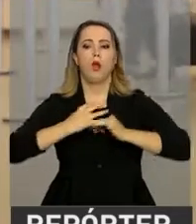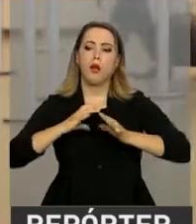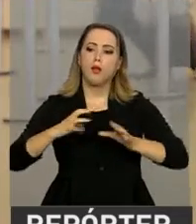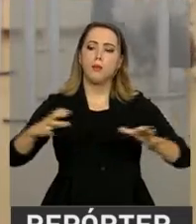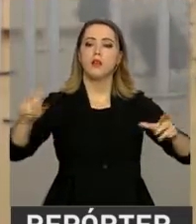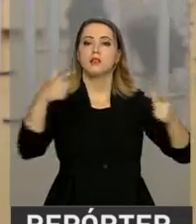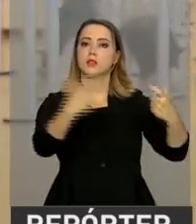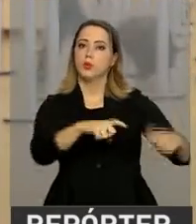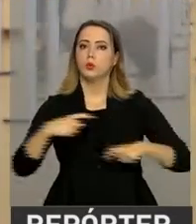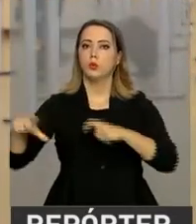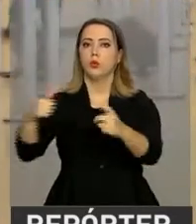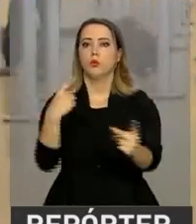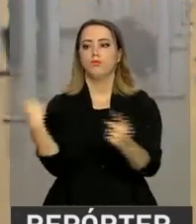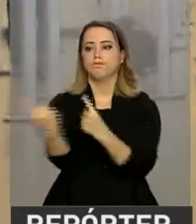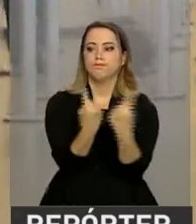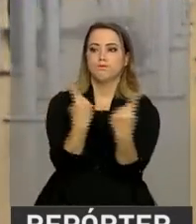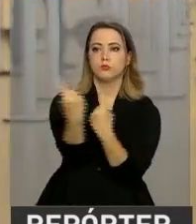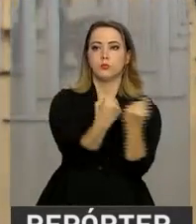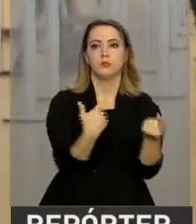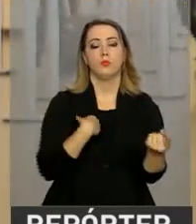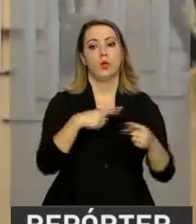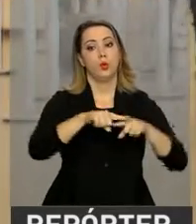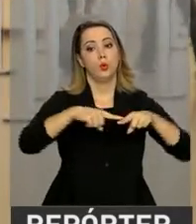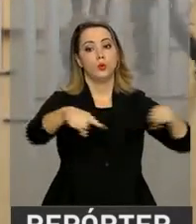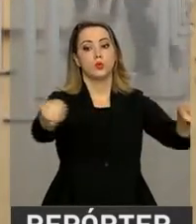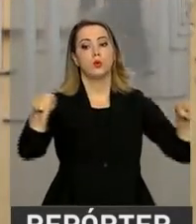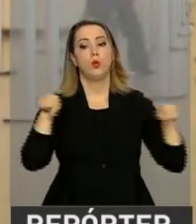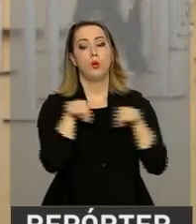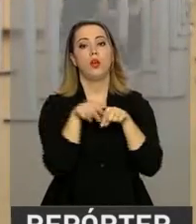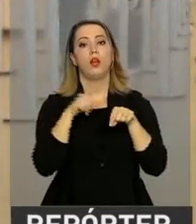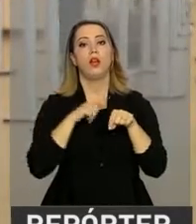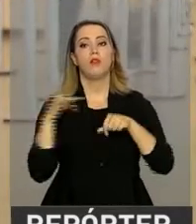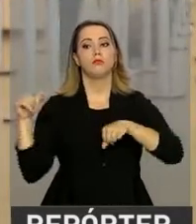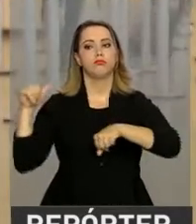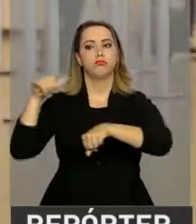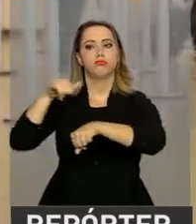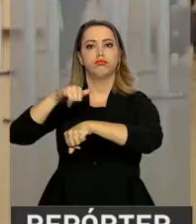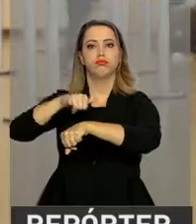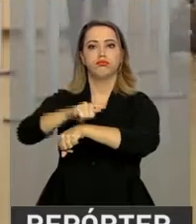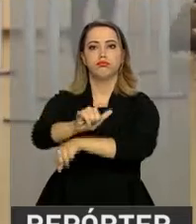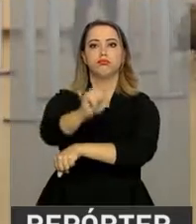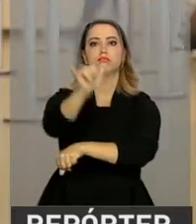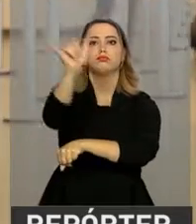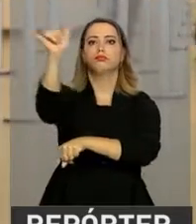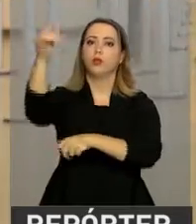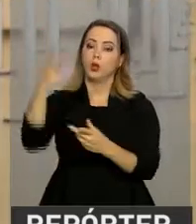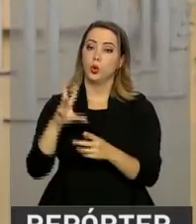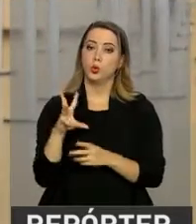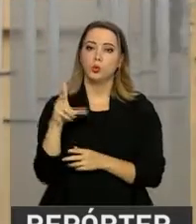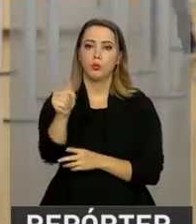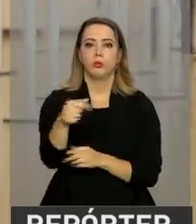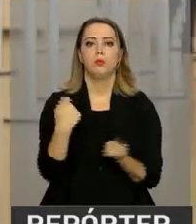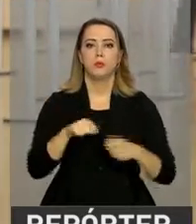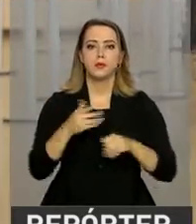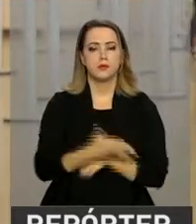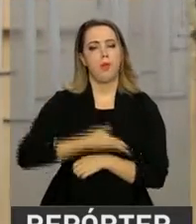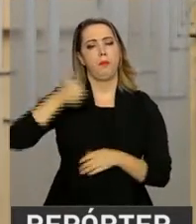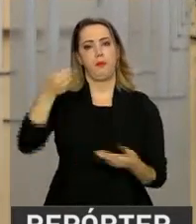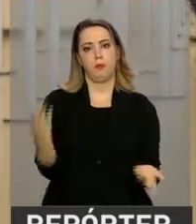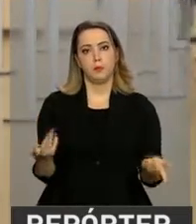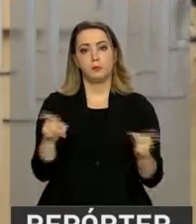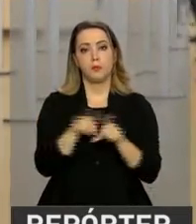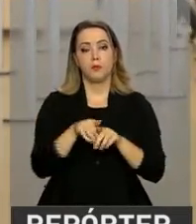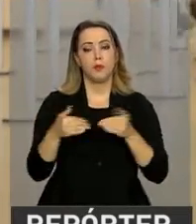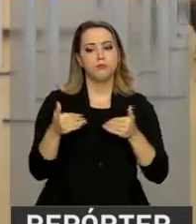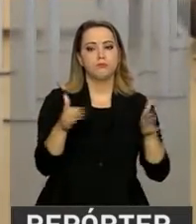dos terminais de passageiros, do pátio das aeronaves e das pistas de pouso e decolagem. Também está prevista a ampliação